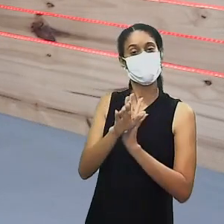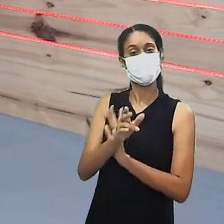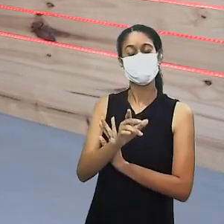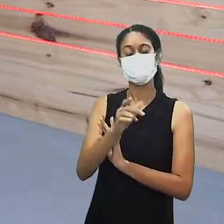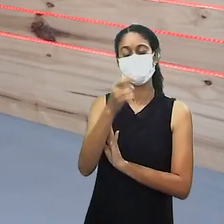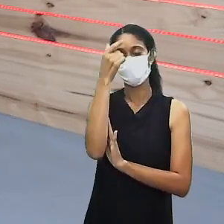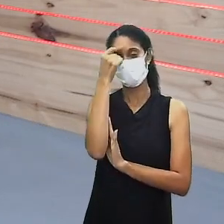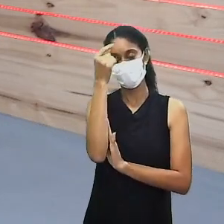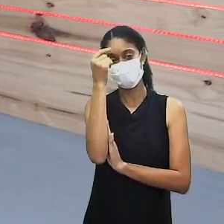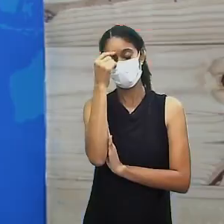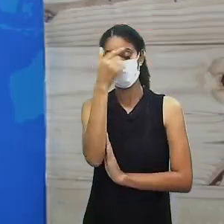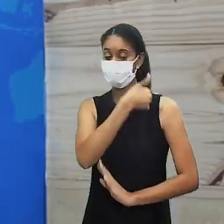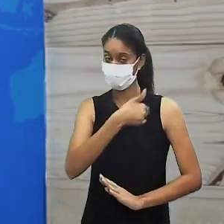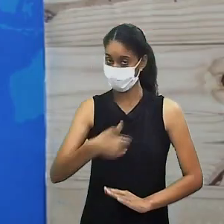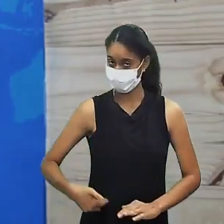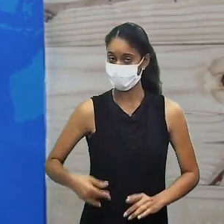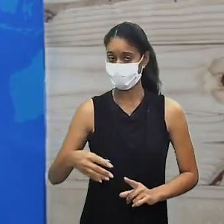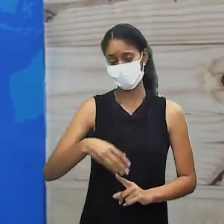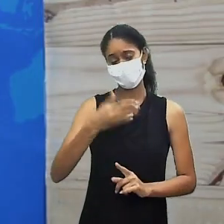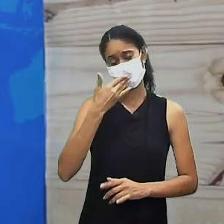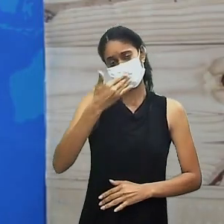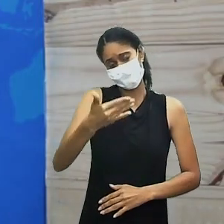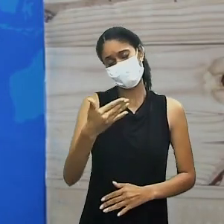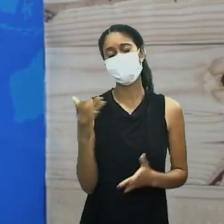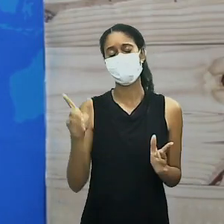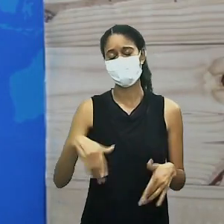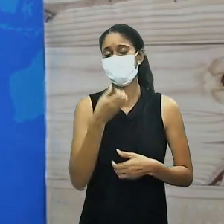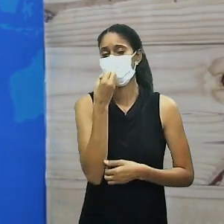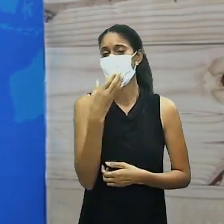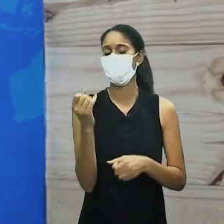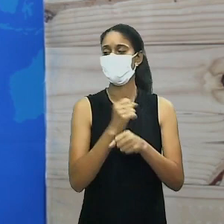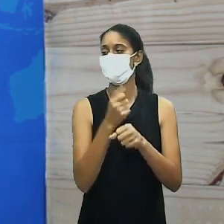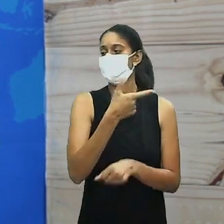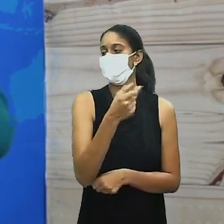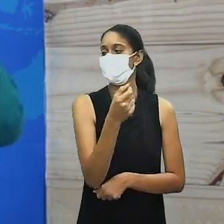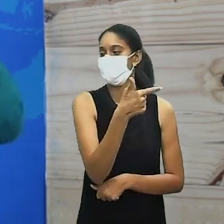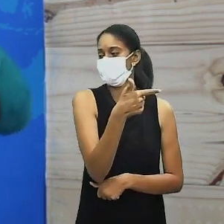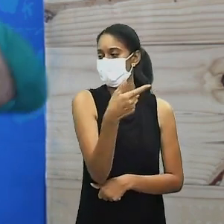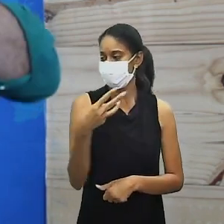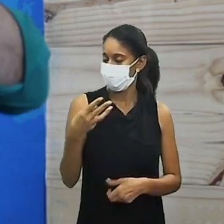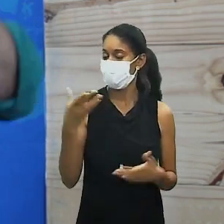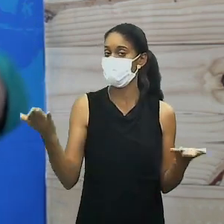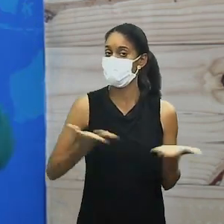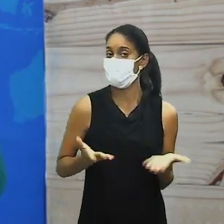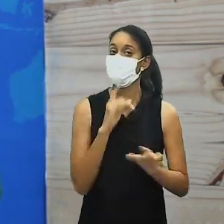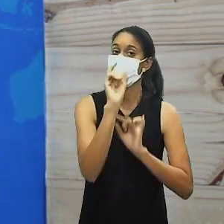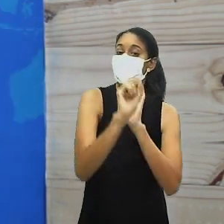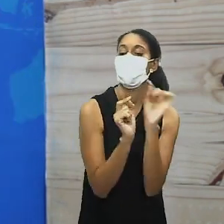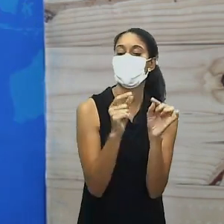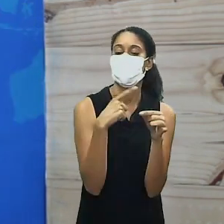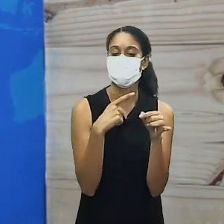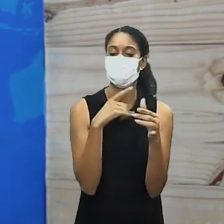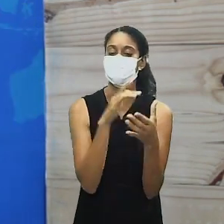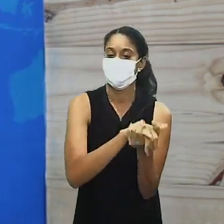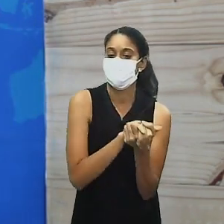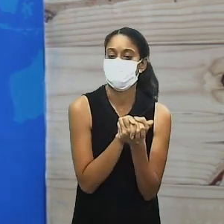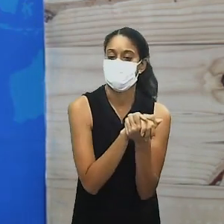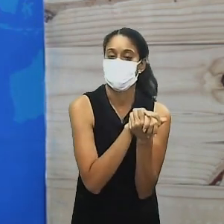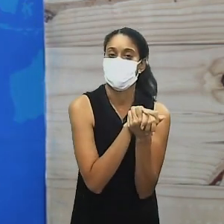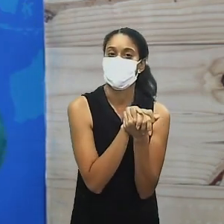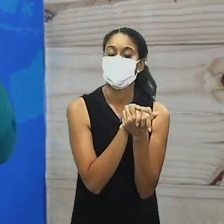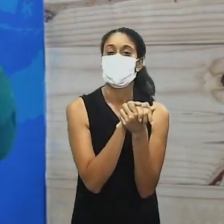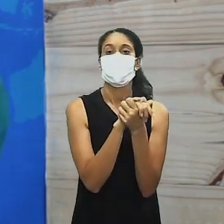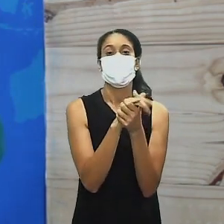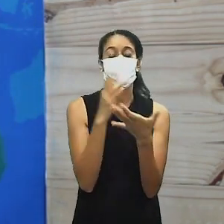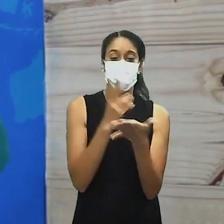de preferência, de qualidade, em 2023. Então, hoje a gente está trabalhando